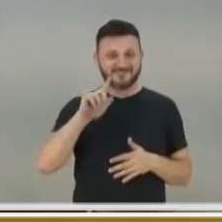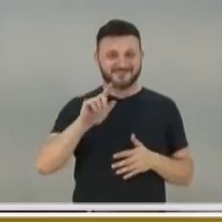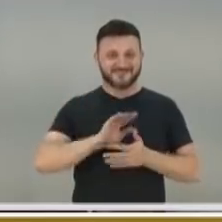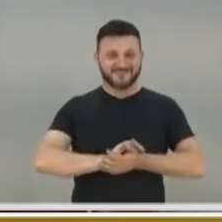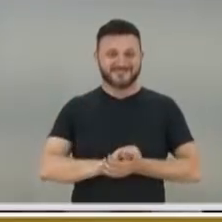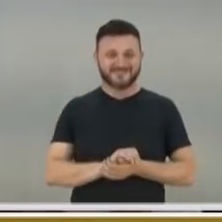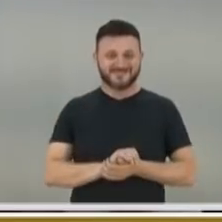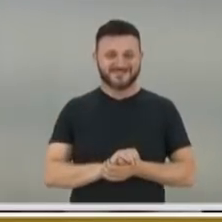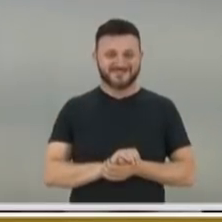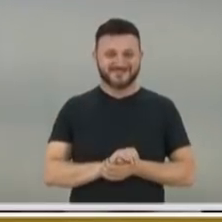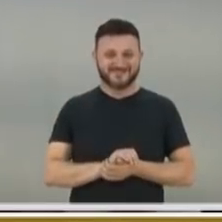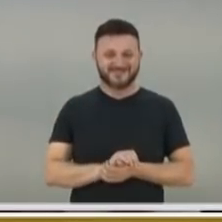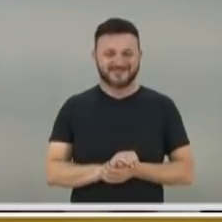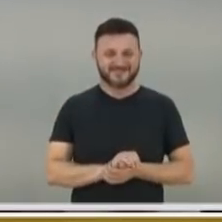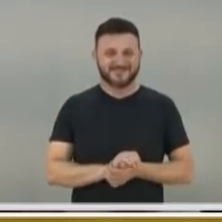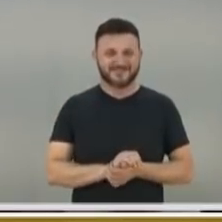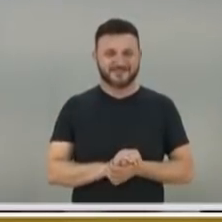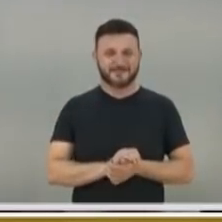Olha,